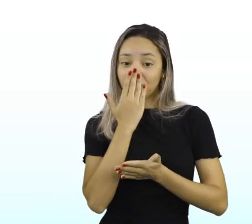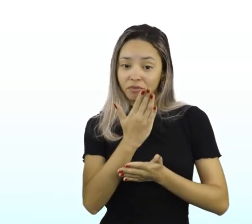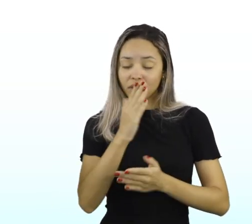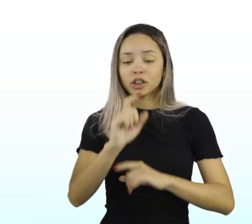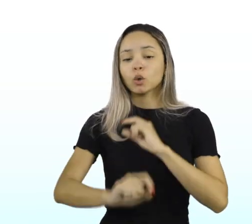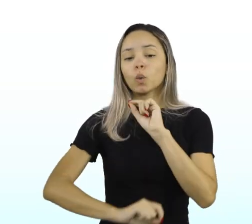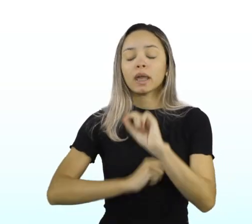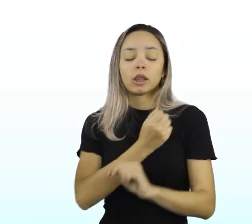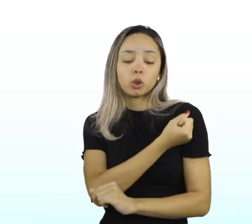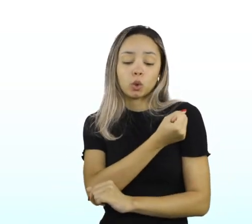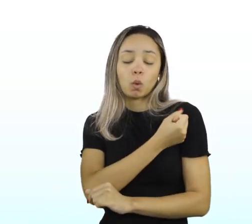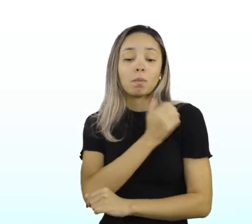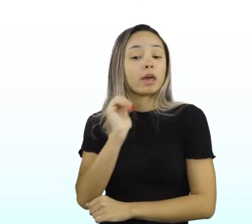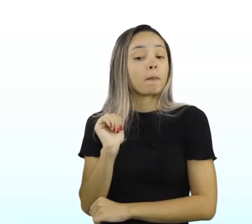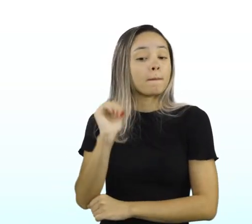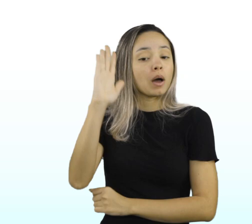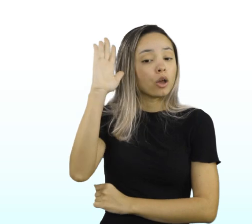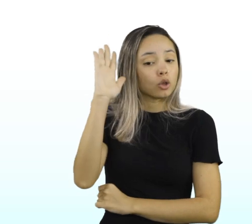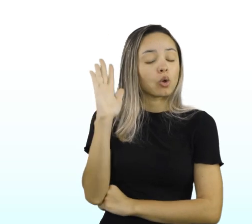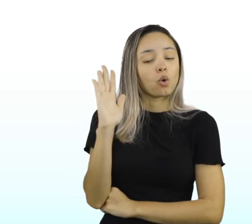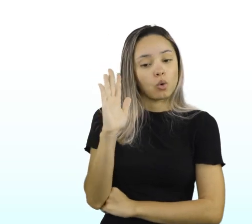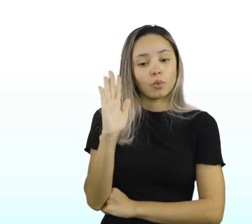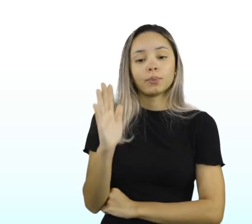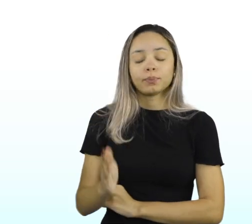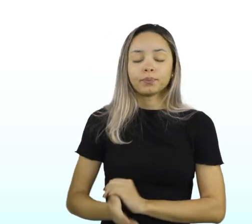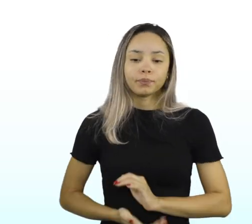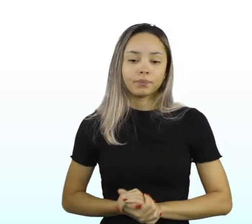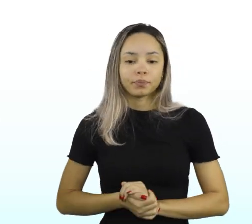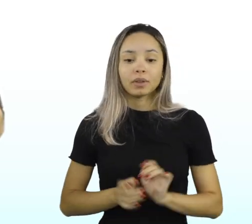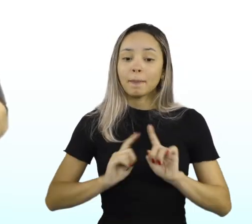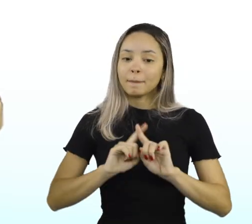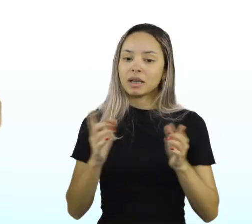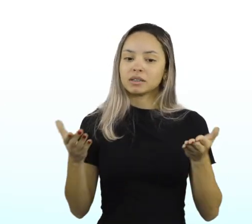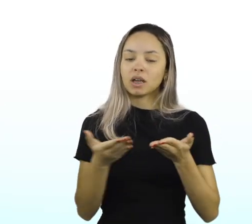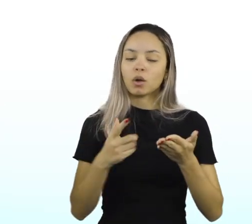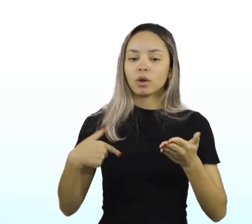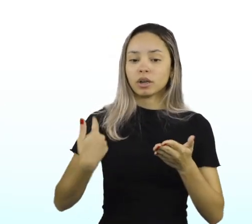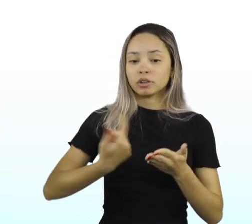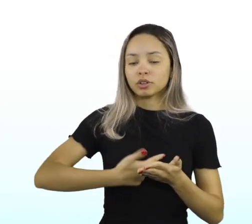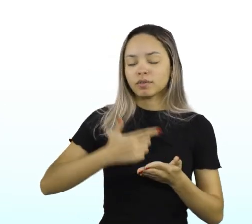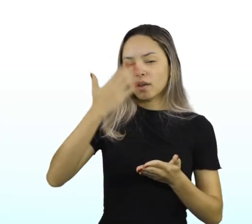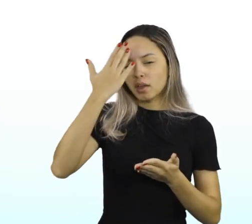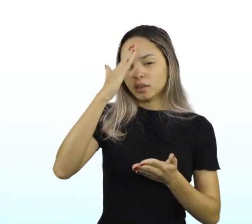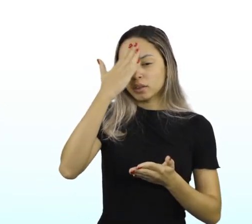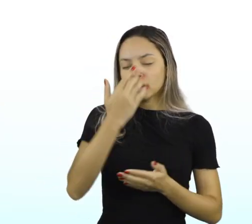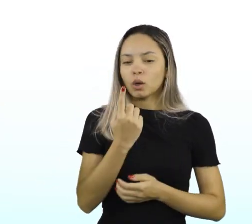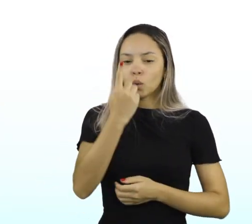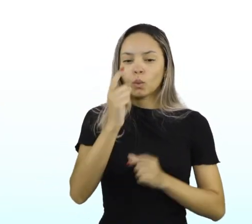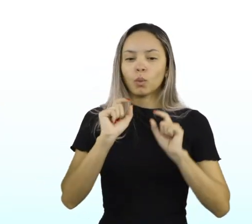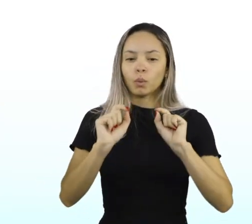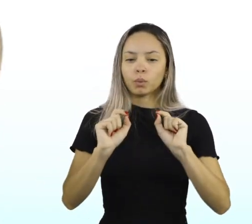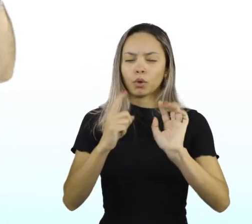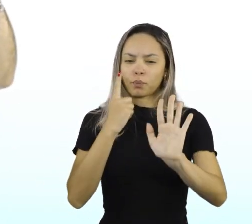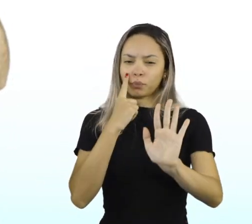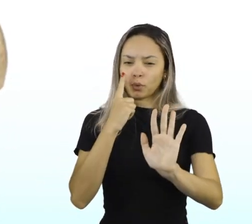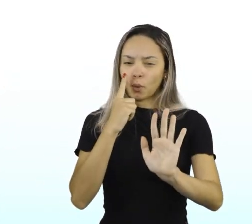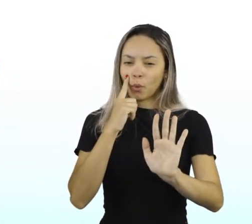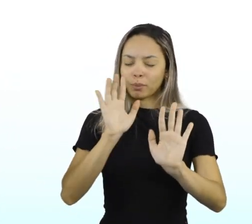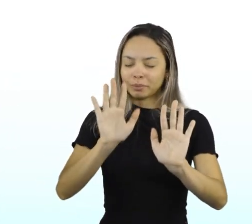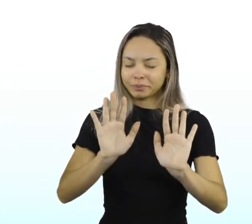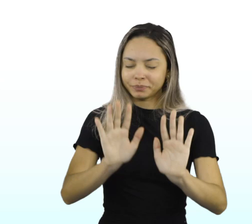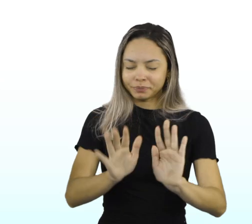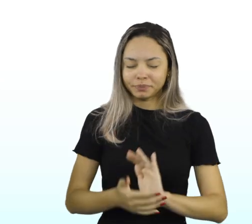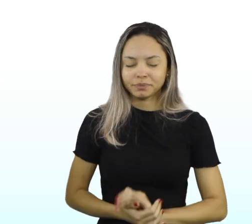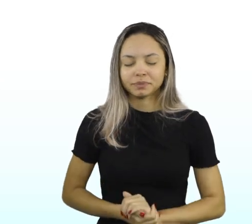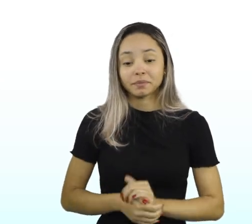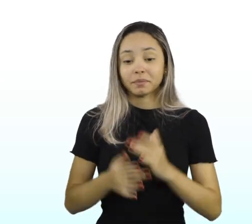resultante ela vai estar na direção e o sentido da maior força. Mas agora a gente vai entrar num caso que aí te prepara. Meu pequeno gafanhoto,